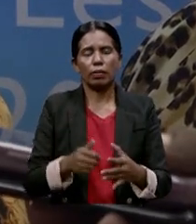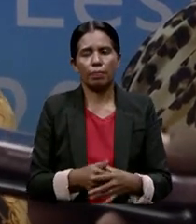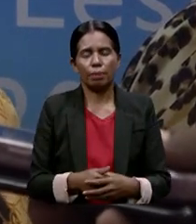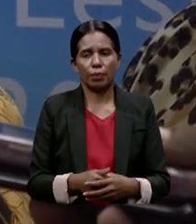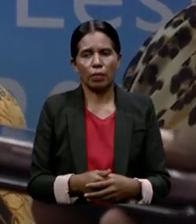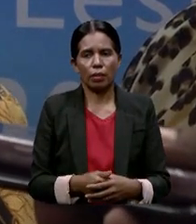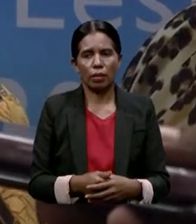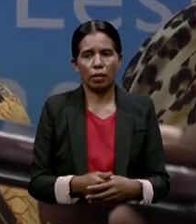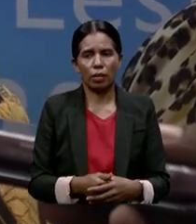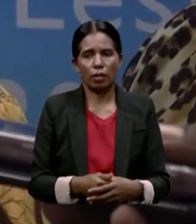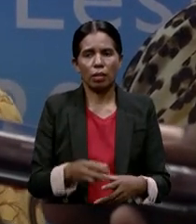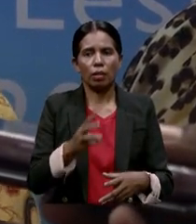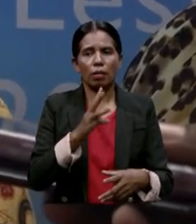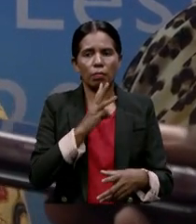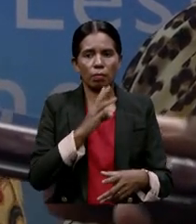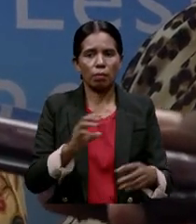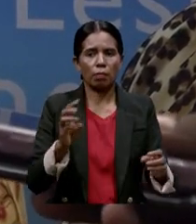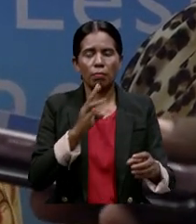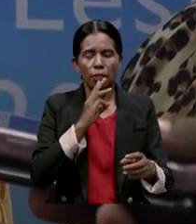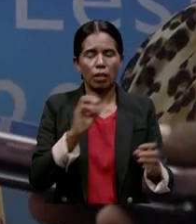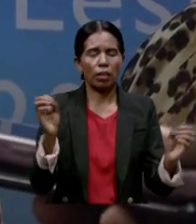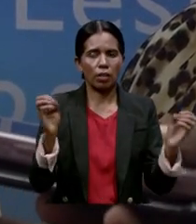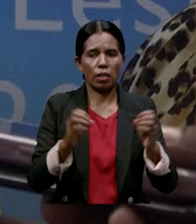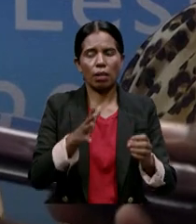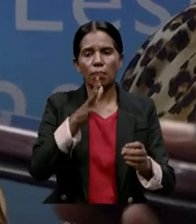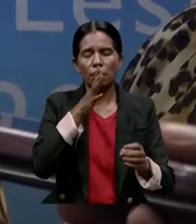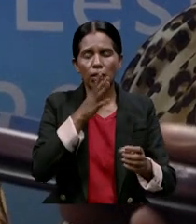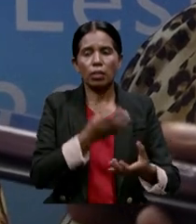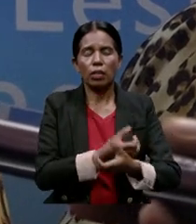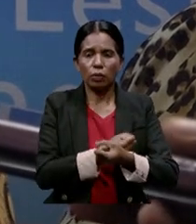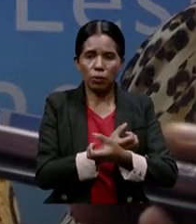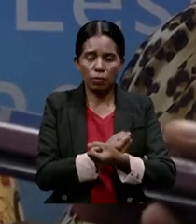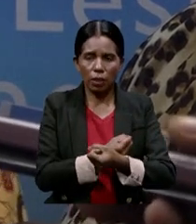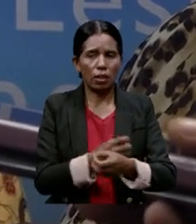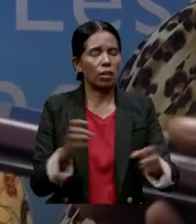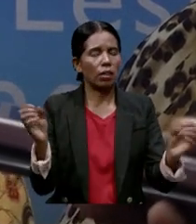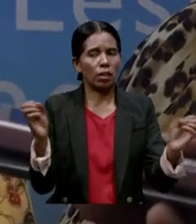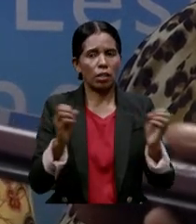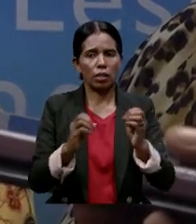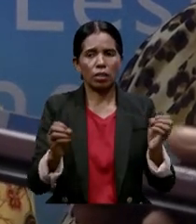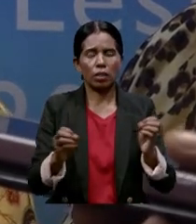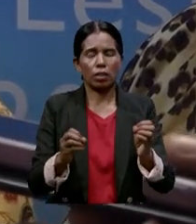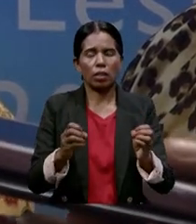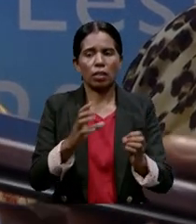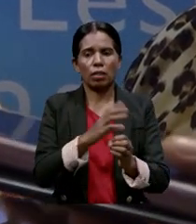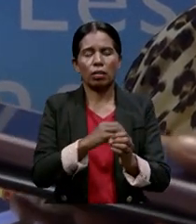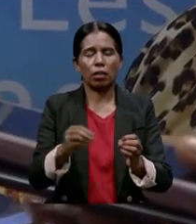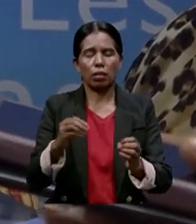Se la hija ina ni a su subén, o la hija fórmula na B